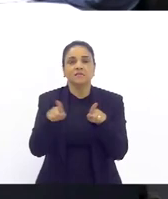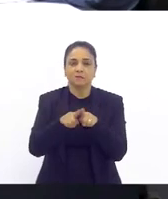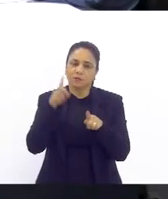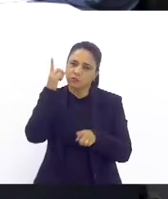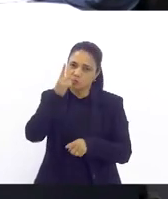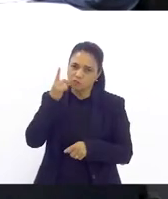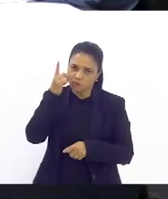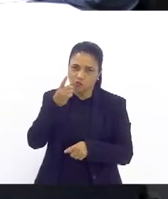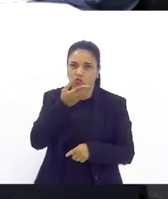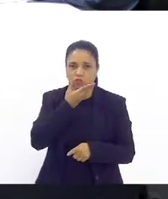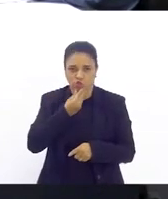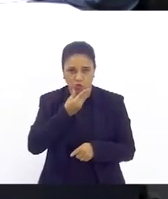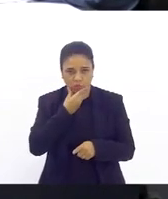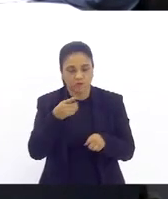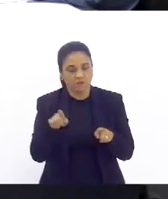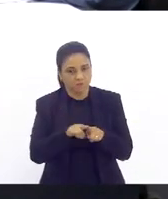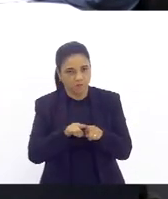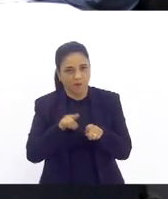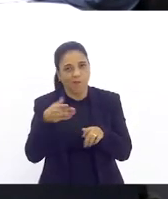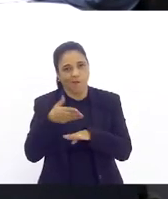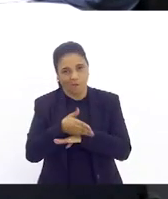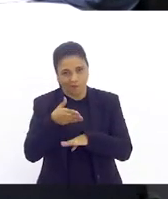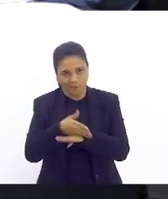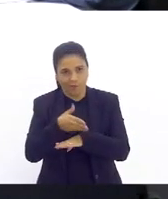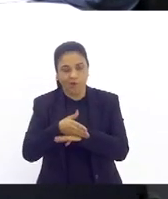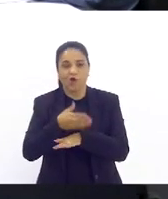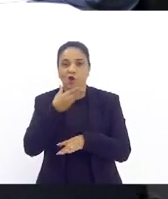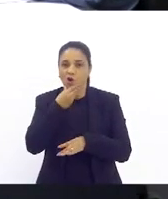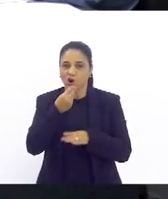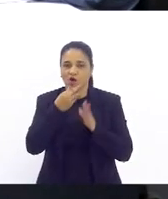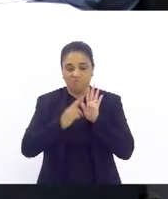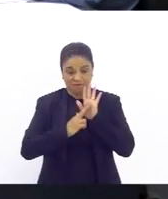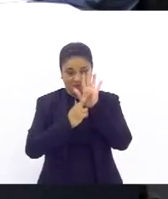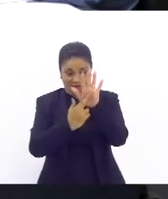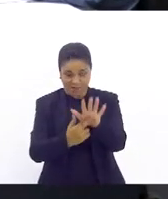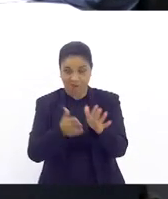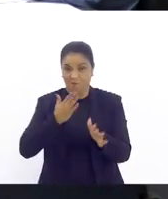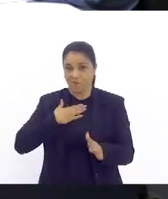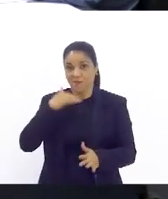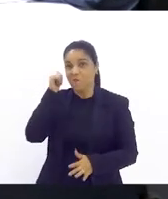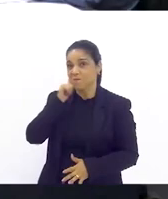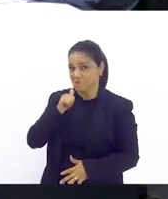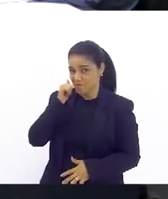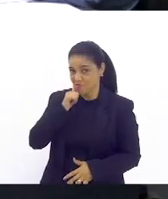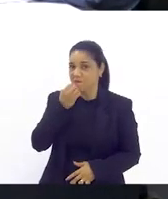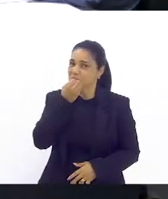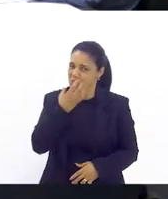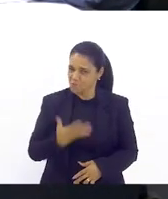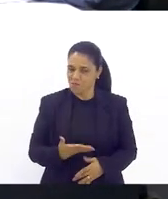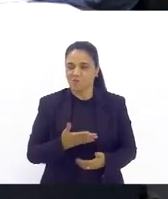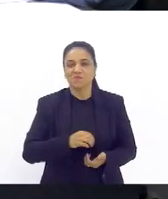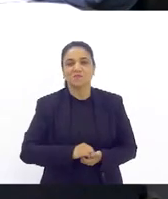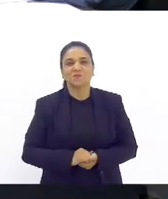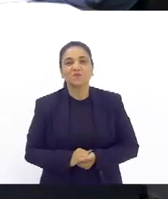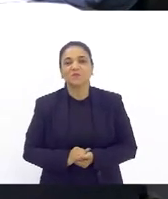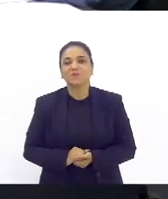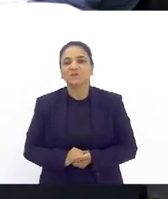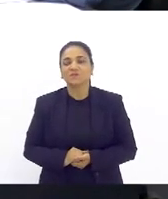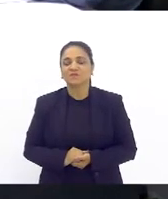estão aqui presentes né ser representada por mulheres também é muito bom bem